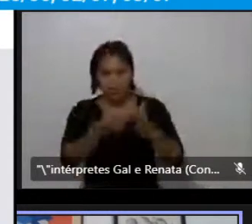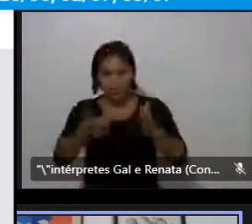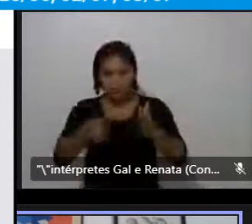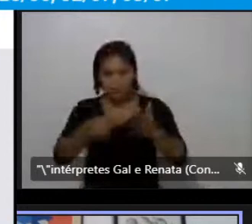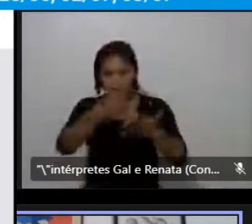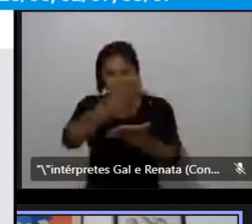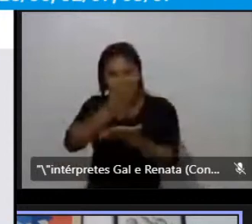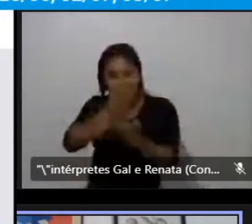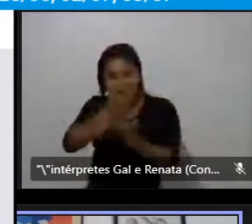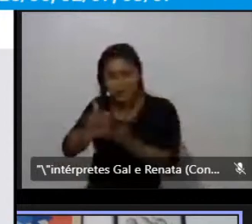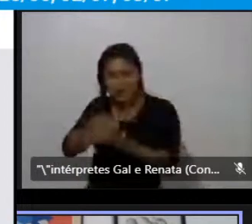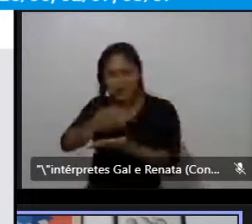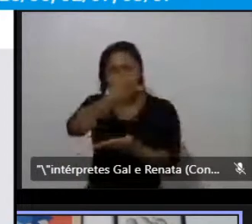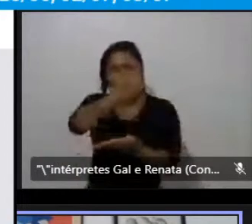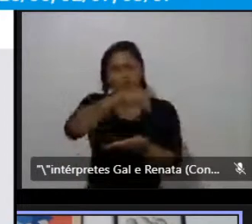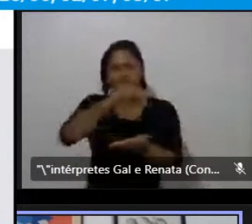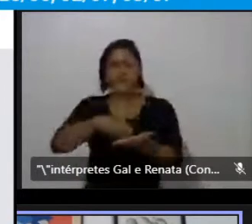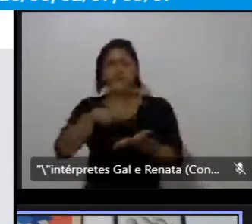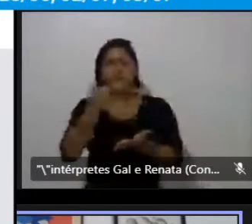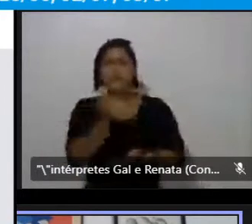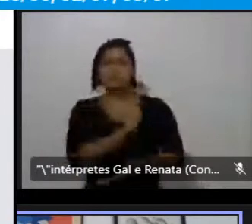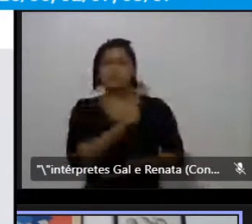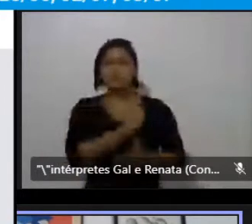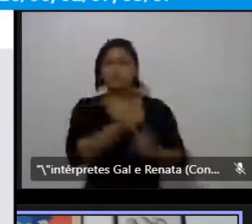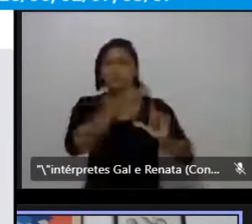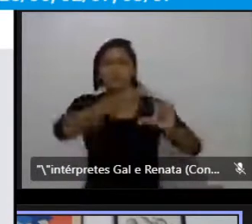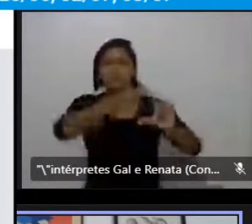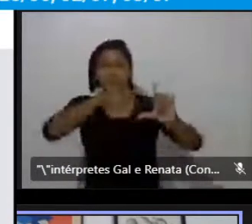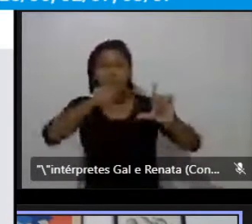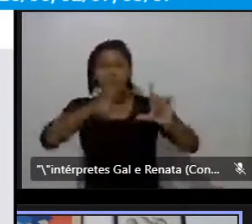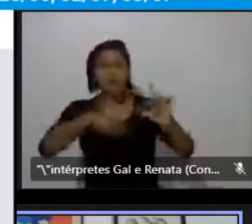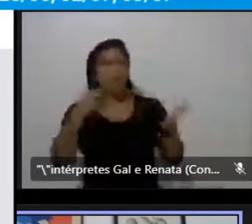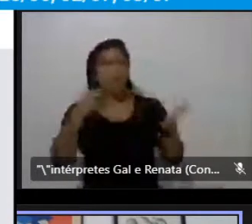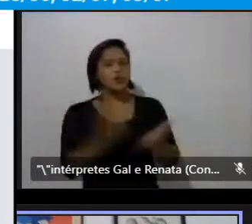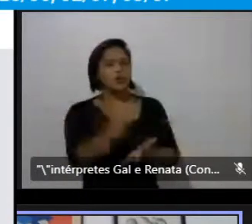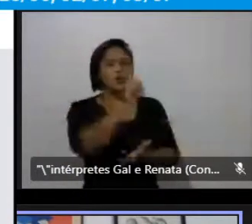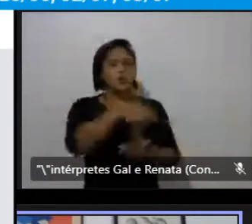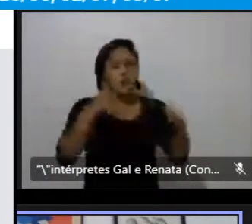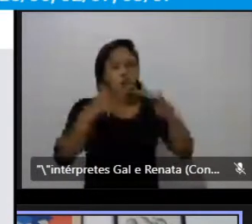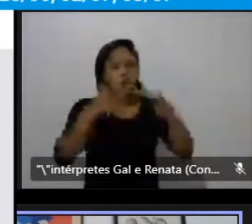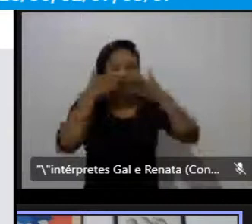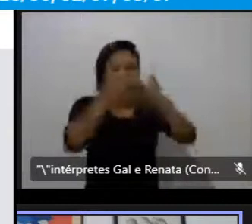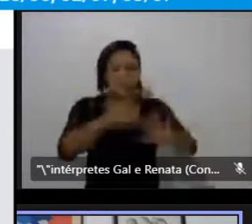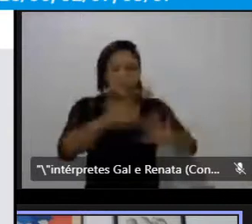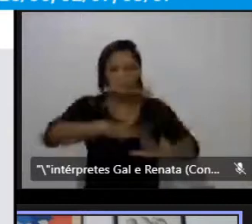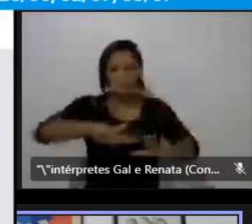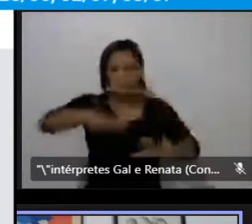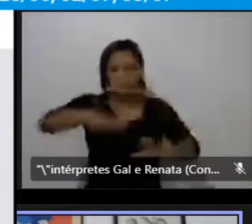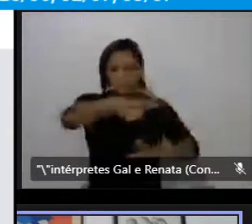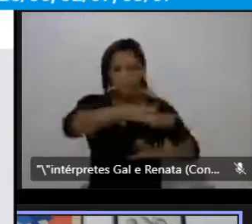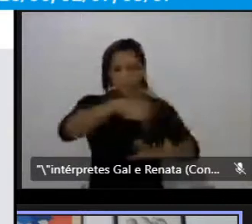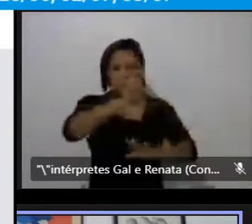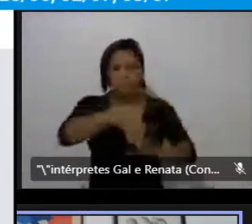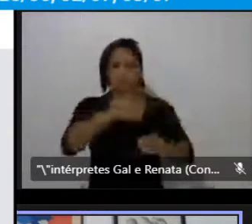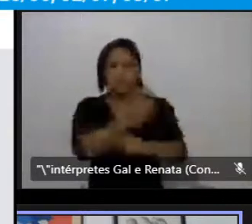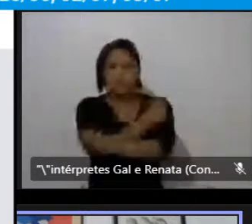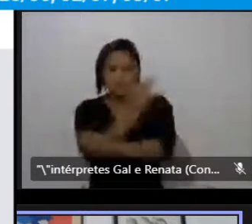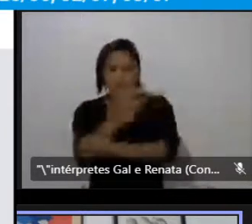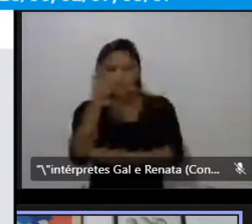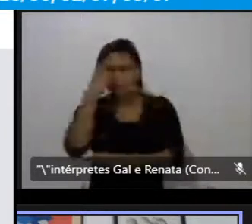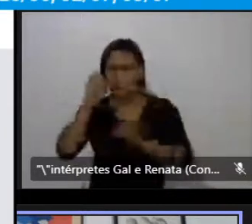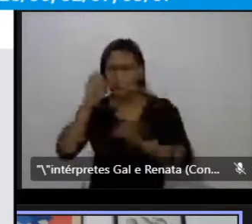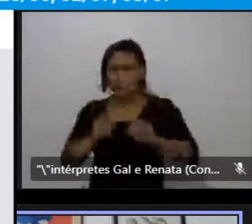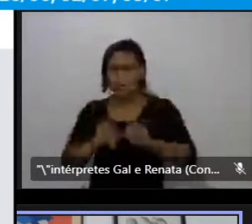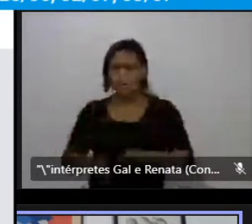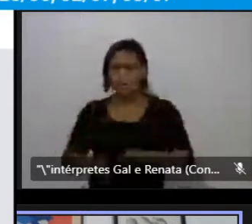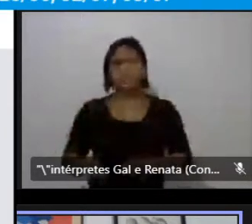assim, tentaram separar qual era a demanda, a discussão mais central dos movimentos. Então, eles separaram por ambiental, cultural, educação,